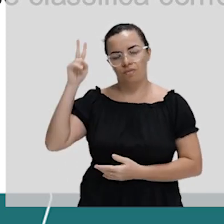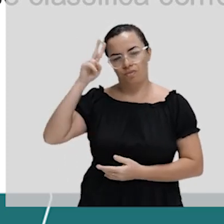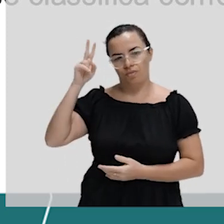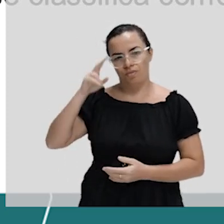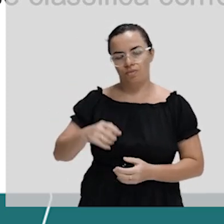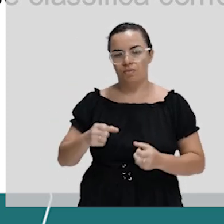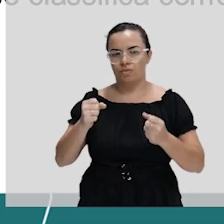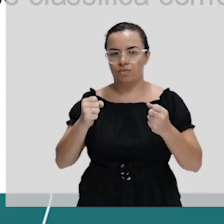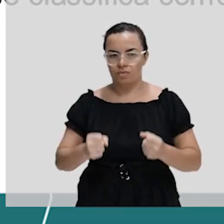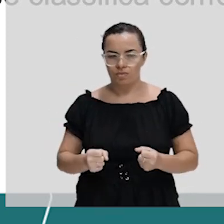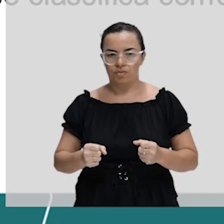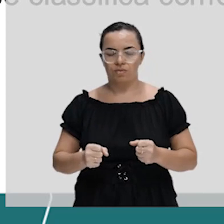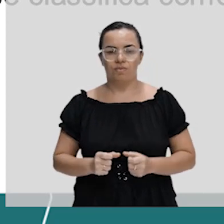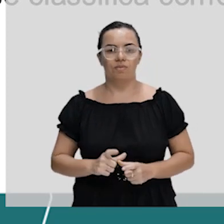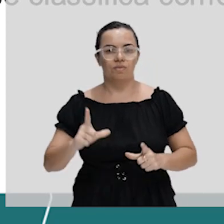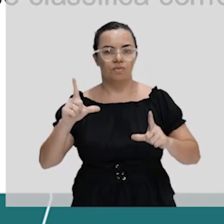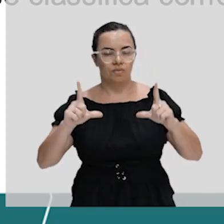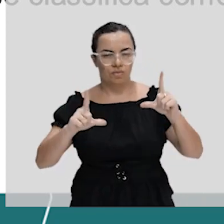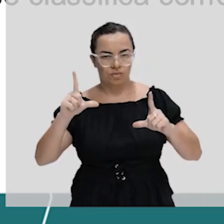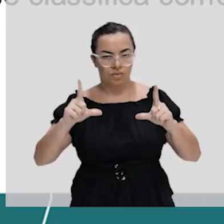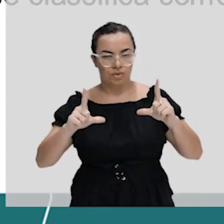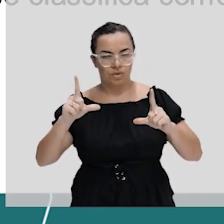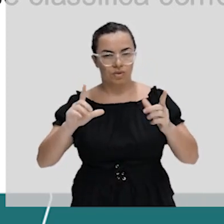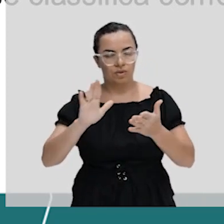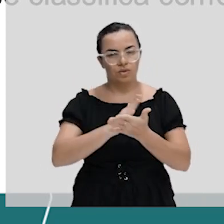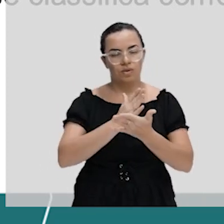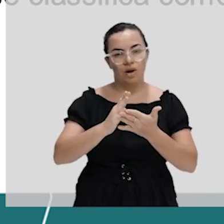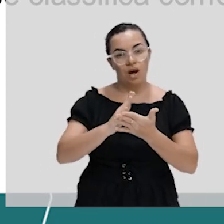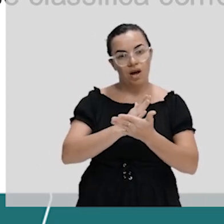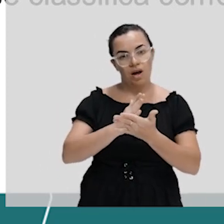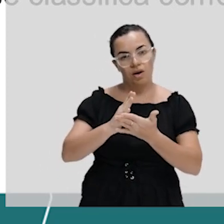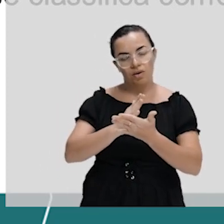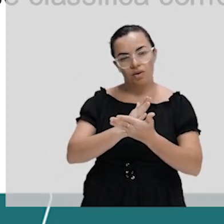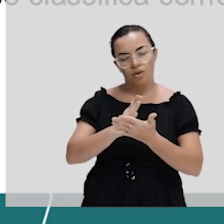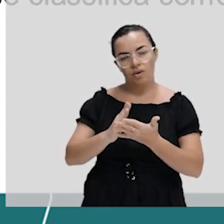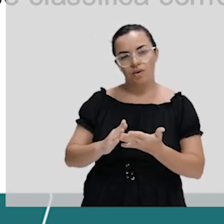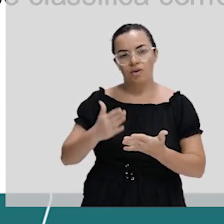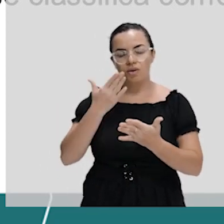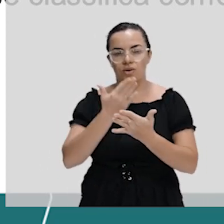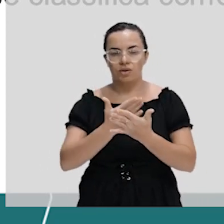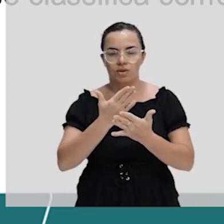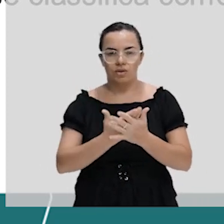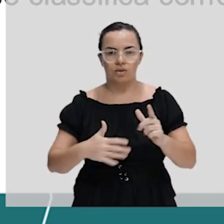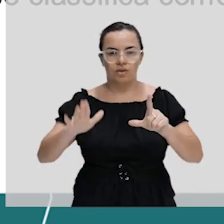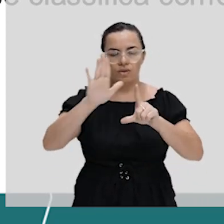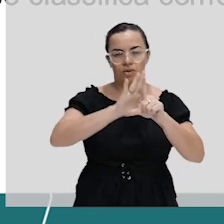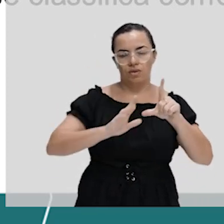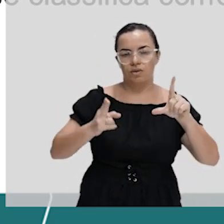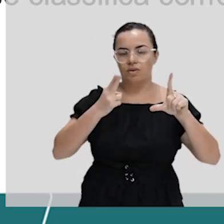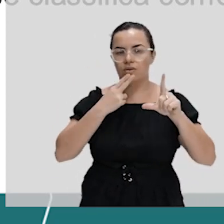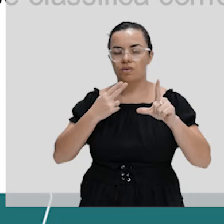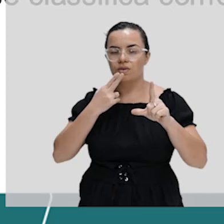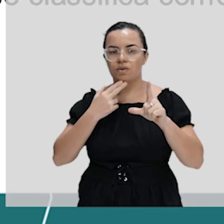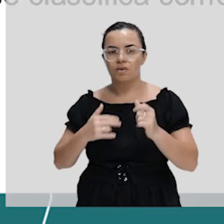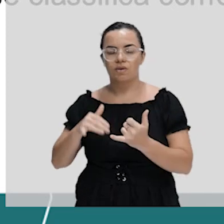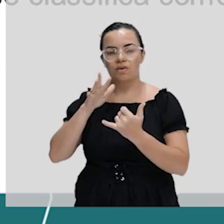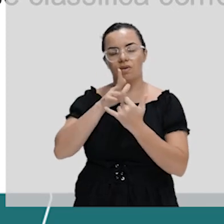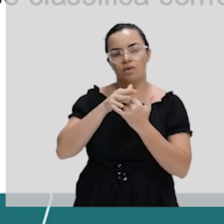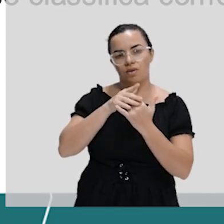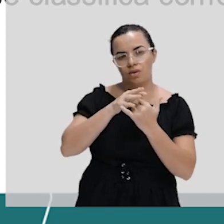pode assistir a esta e outras aulas na plataforma Gonçalves Dias no YouTube e seguir a